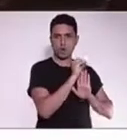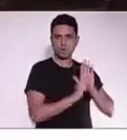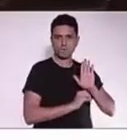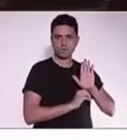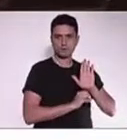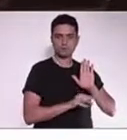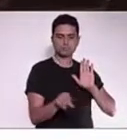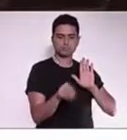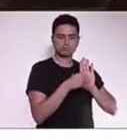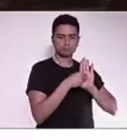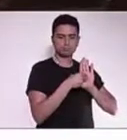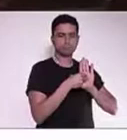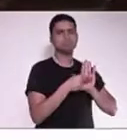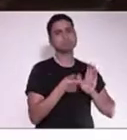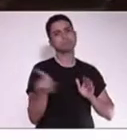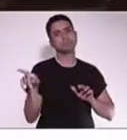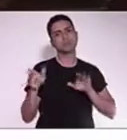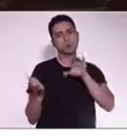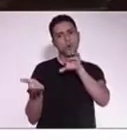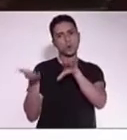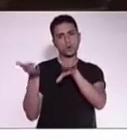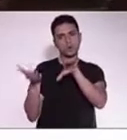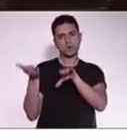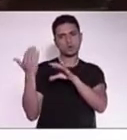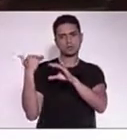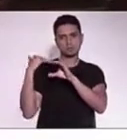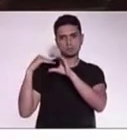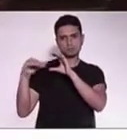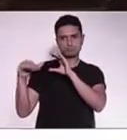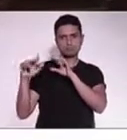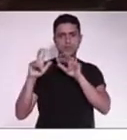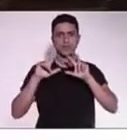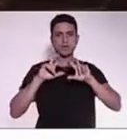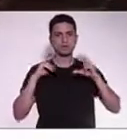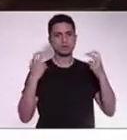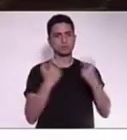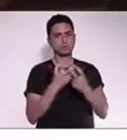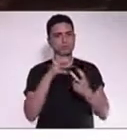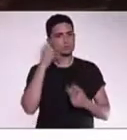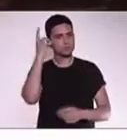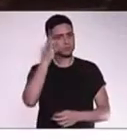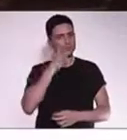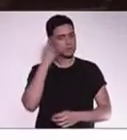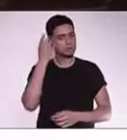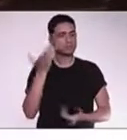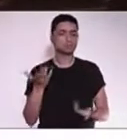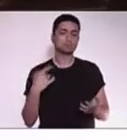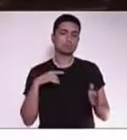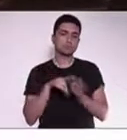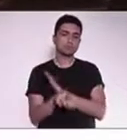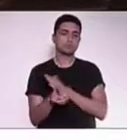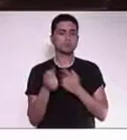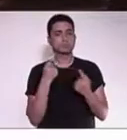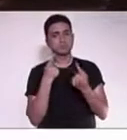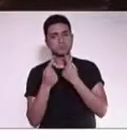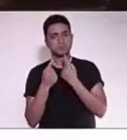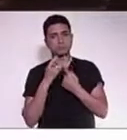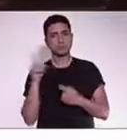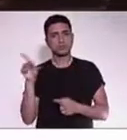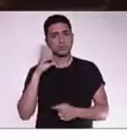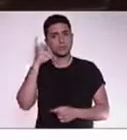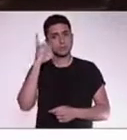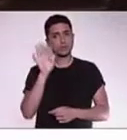para o Congresso Nacional, para a Câmara dos Deputados, questionando se o deputado